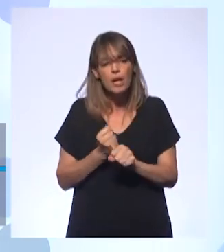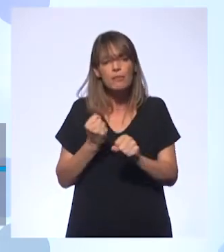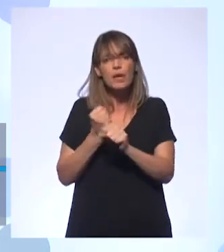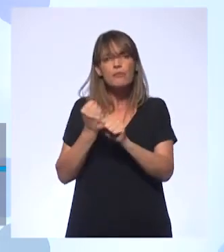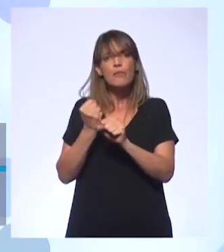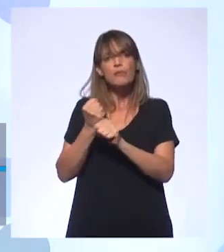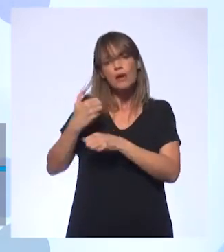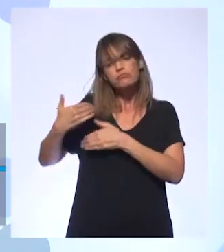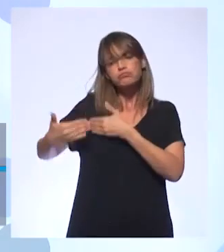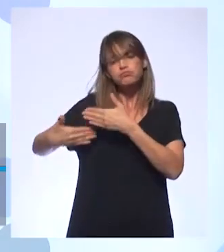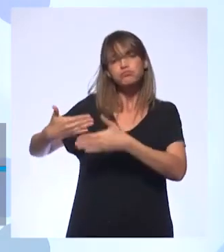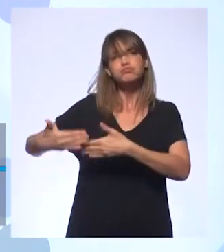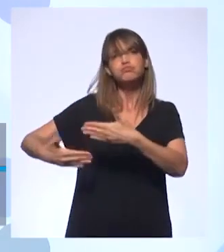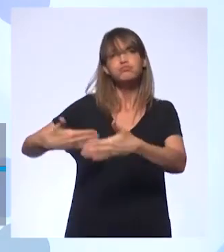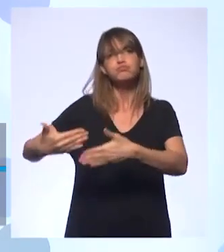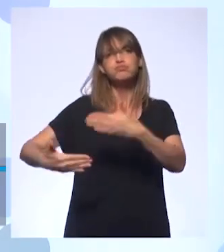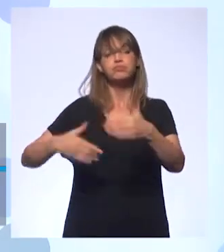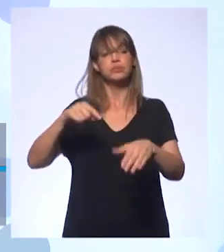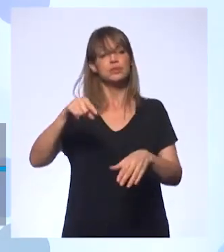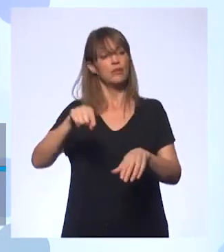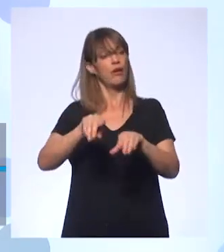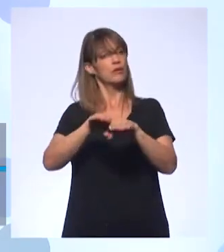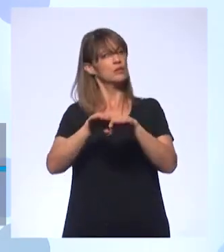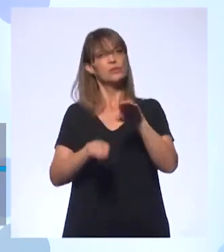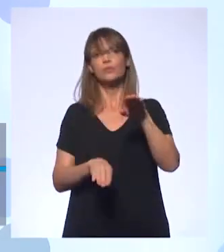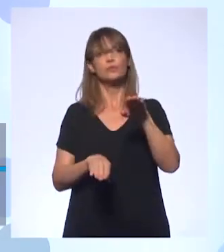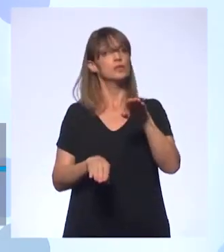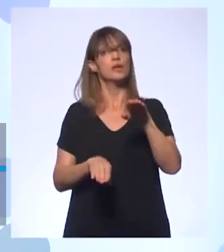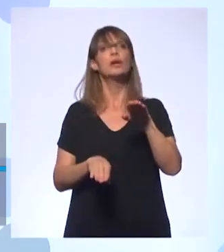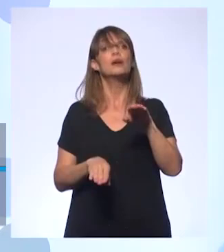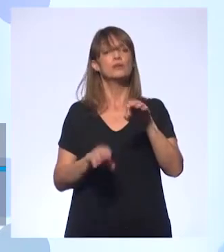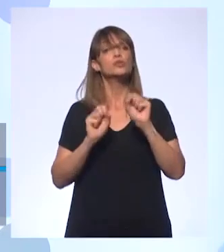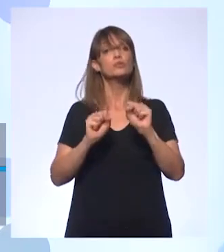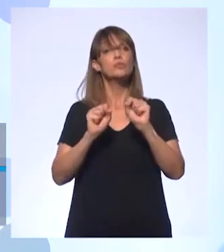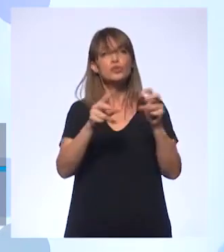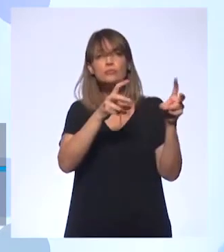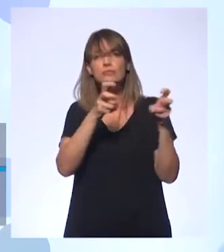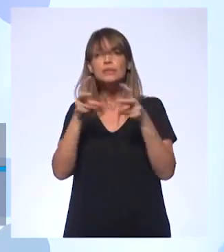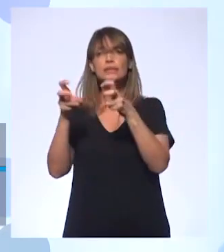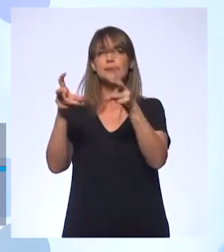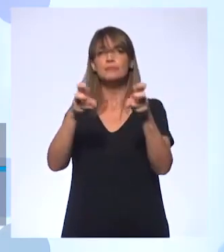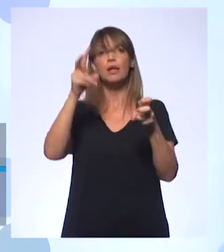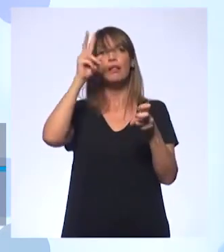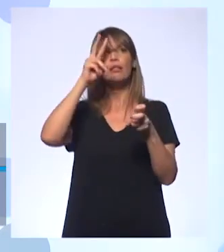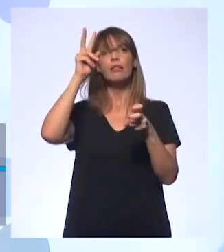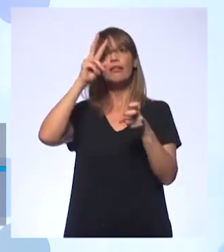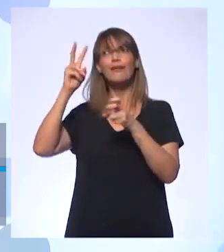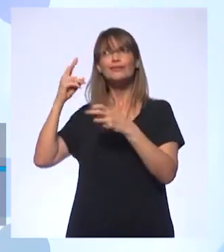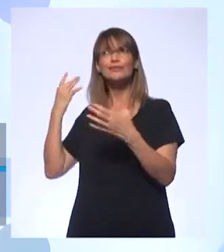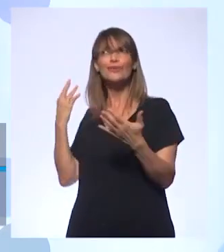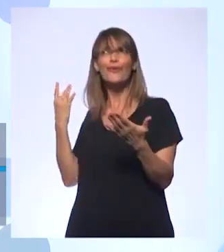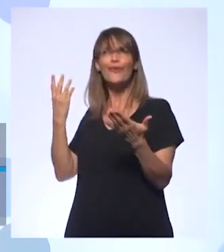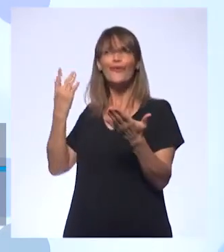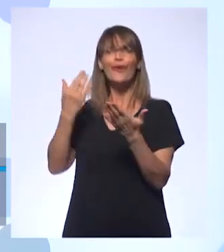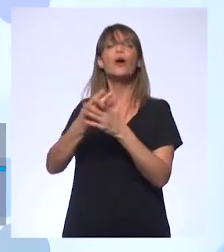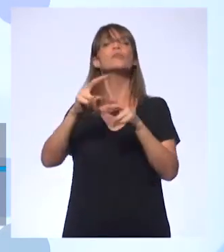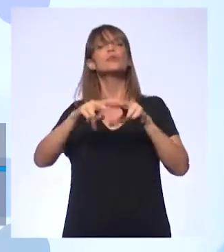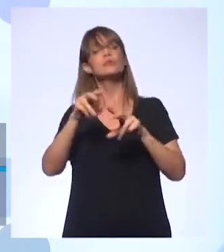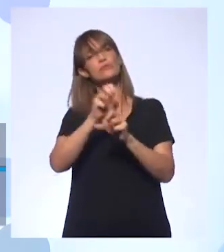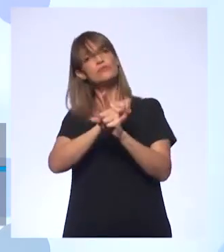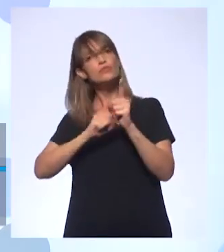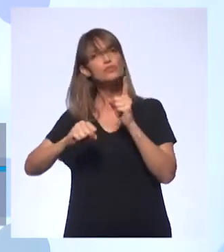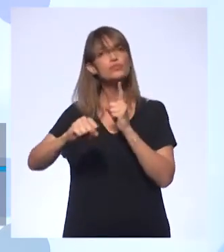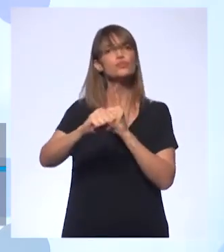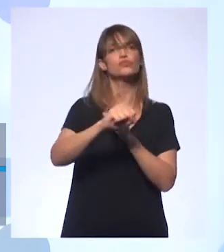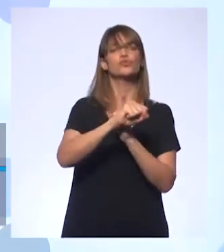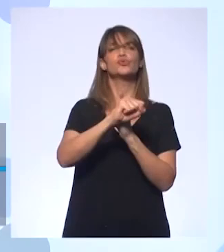construções, essas diferenças e essas desigualdades, elas podem ser identificadas dentro da história. Por isso que a sociologia, a filosofia